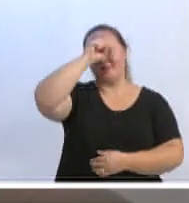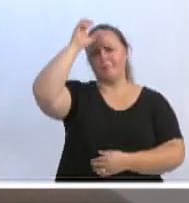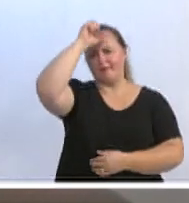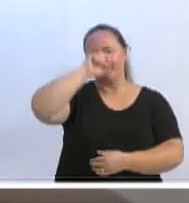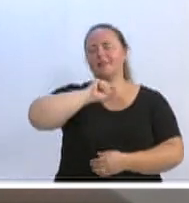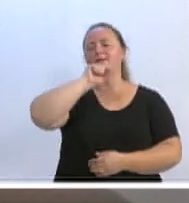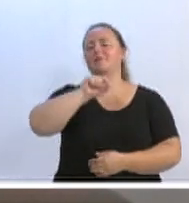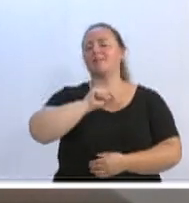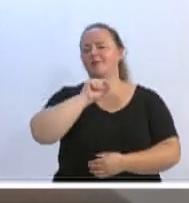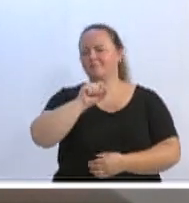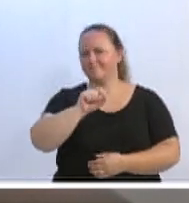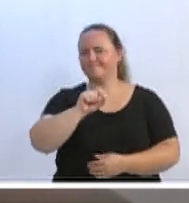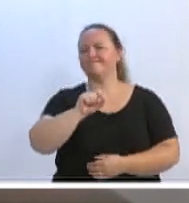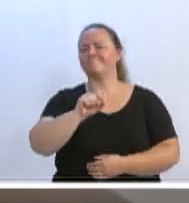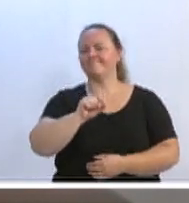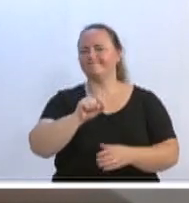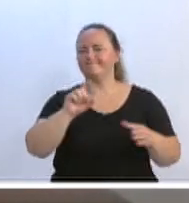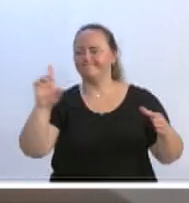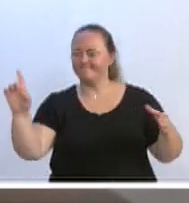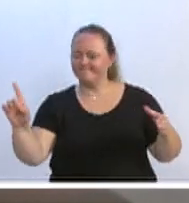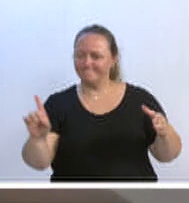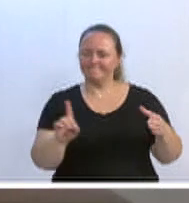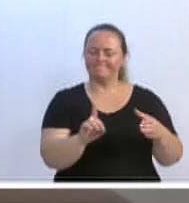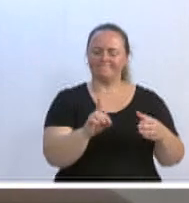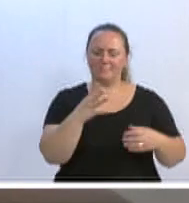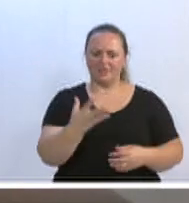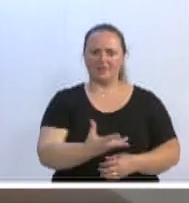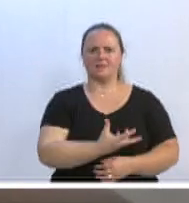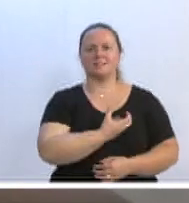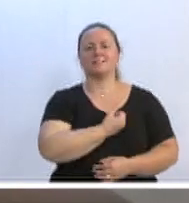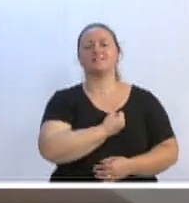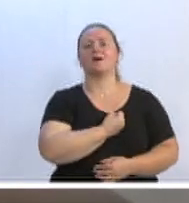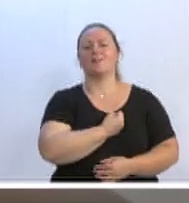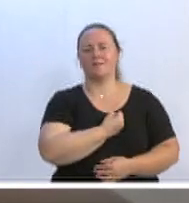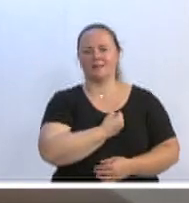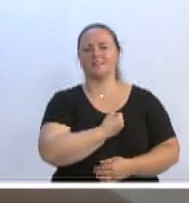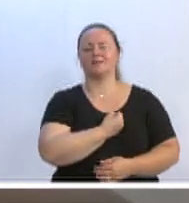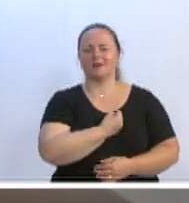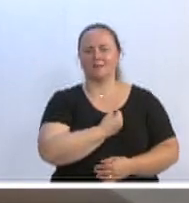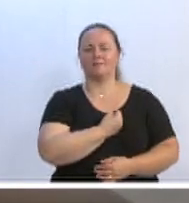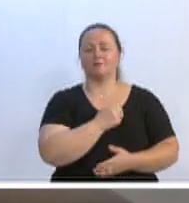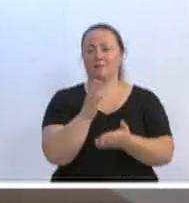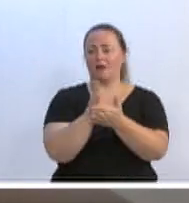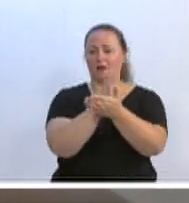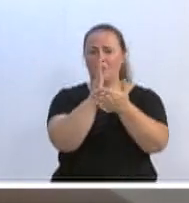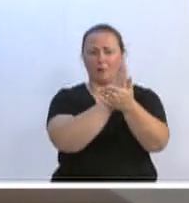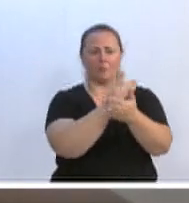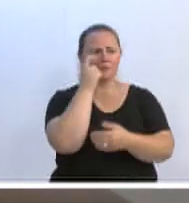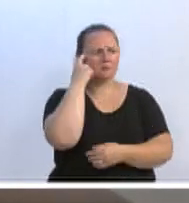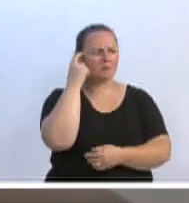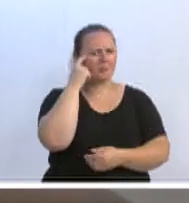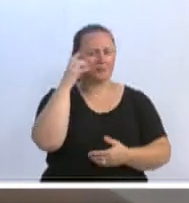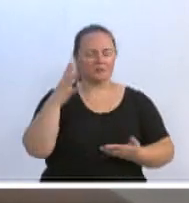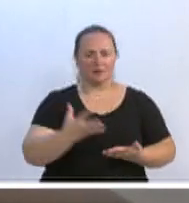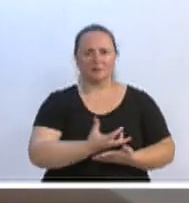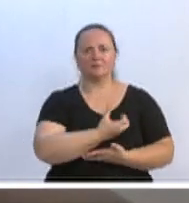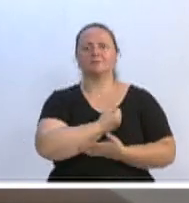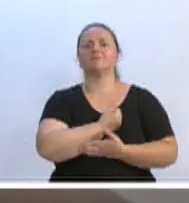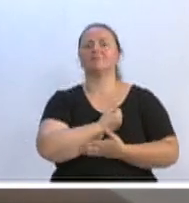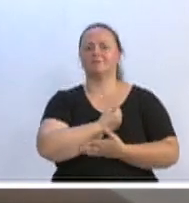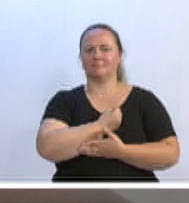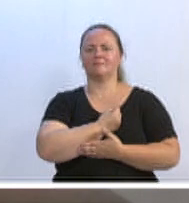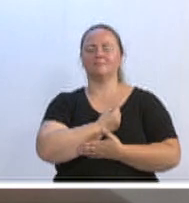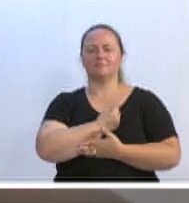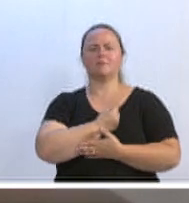nós temos aprendido que a salvação, ao contrário do que muitos pensam, ela só se dá